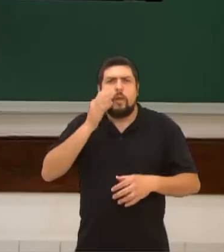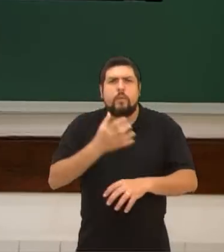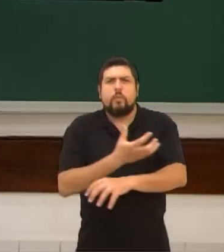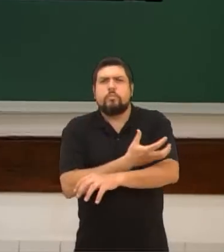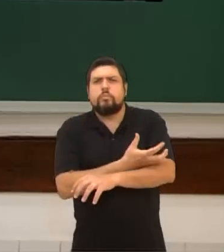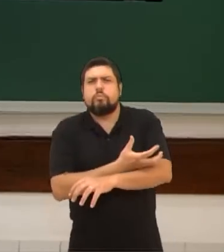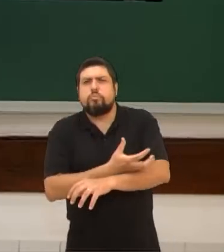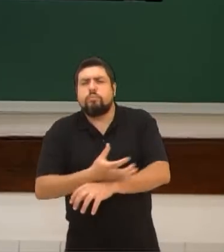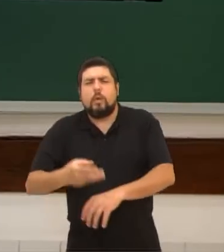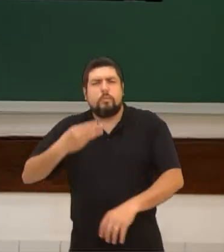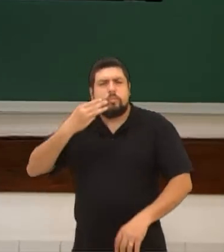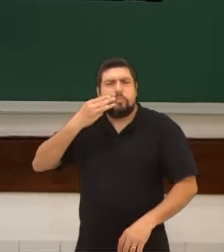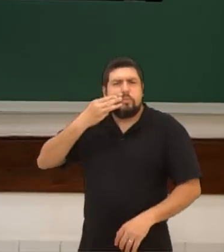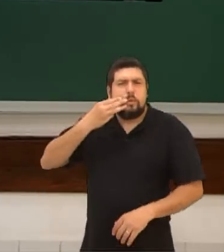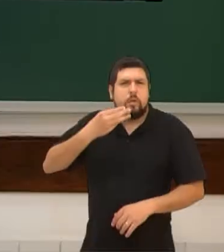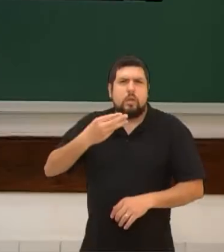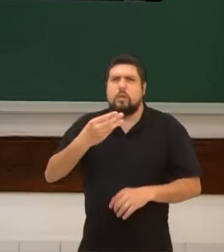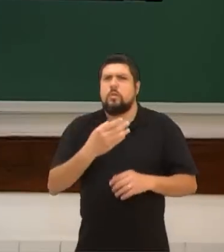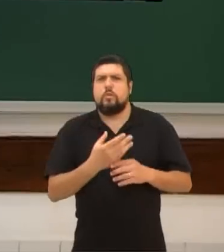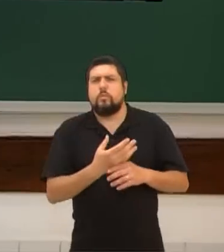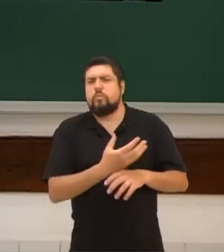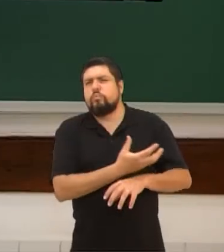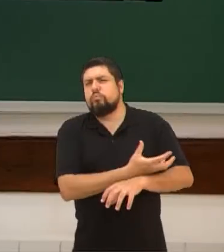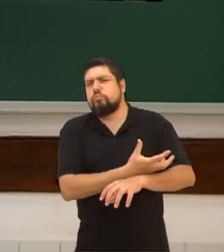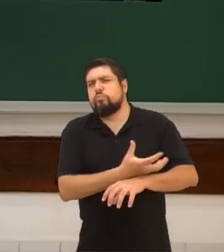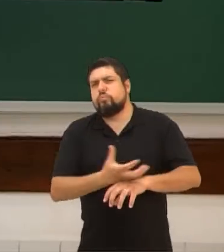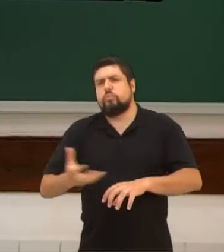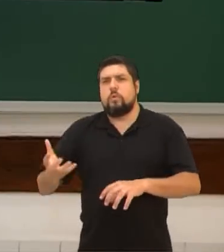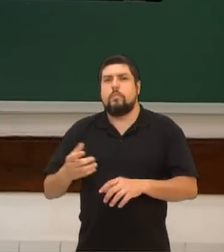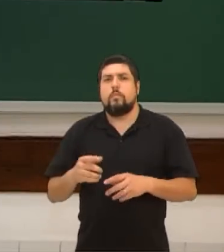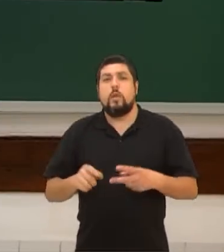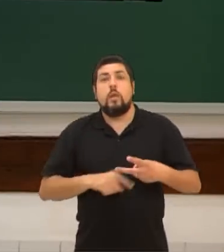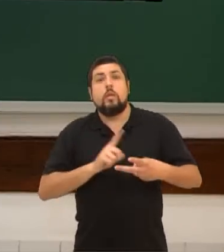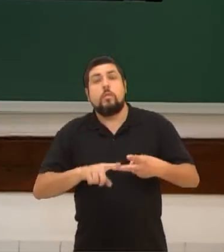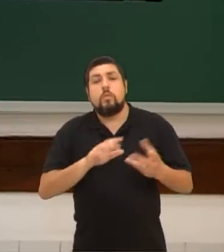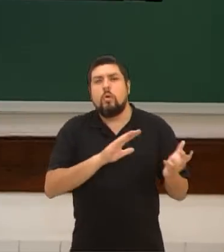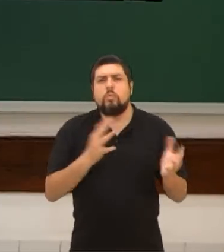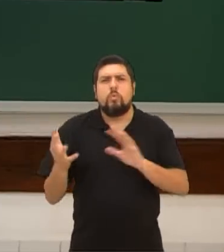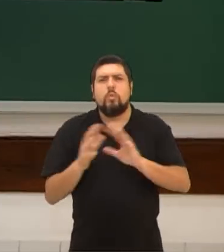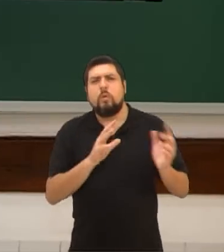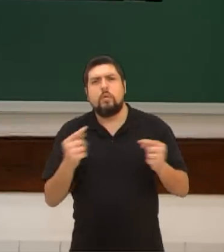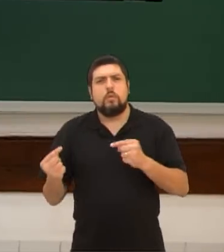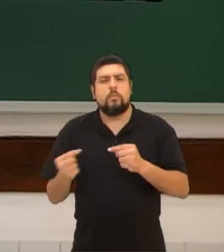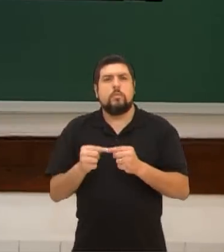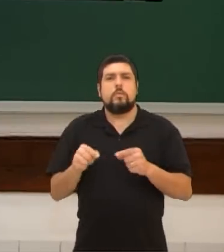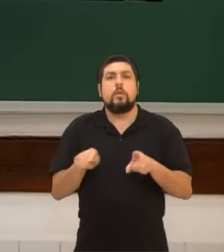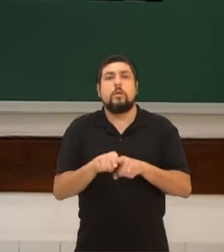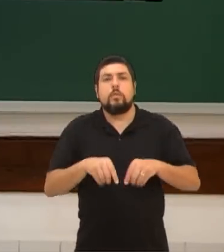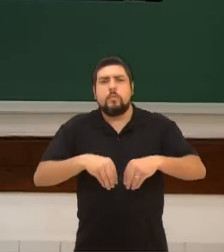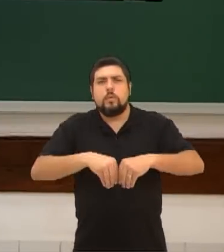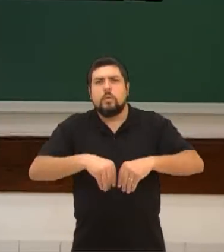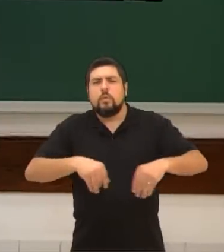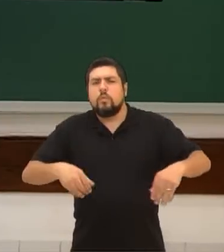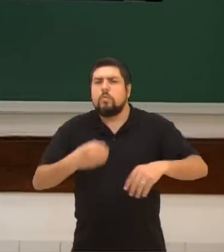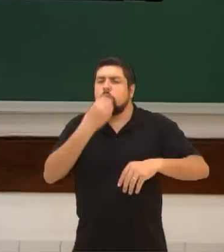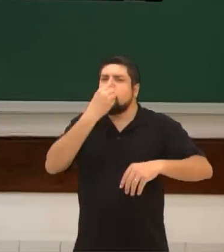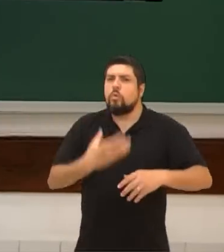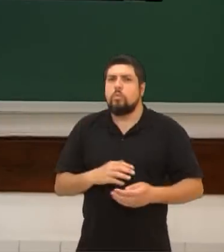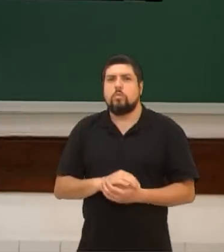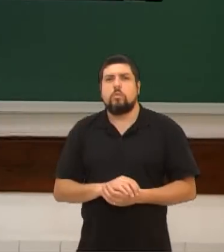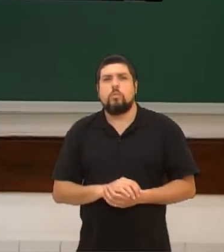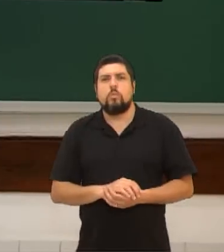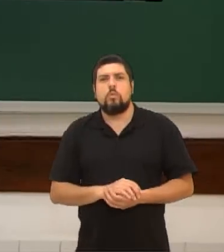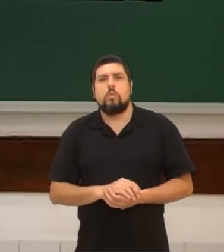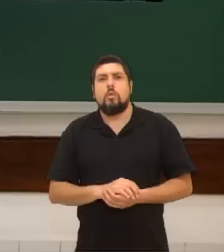de pés de café, então eu preciso de uma fronteira aberta, de um clima favorável e de um solo rico em nutrientes. Essas